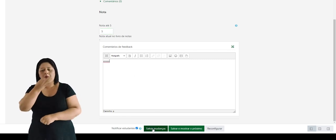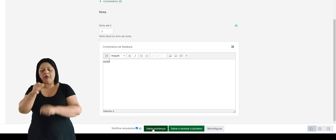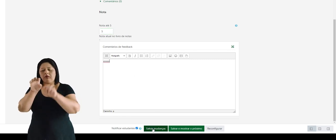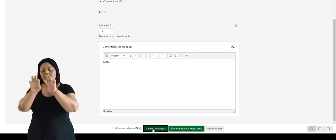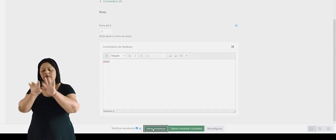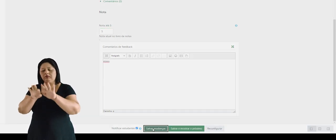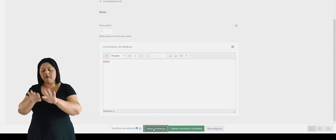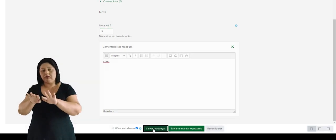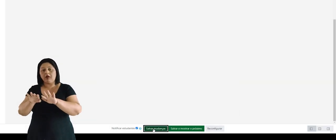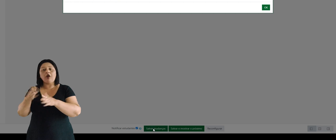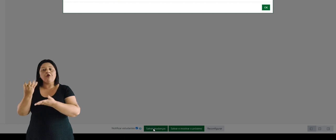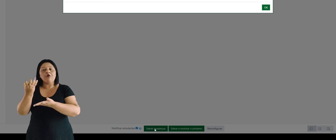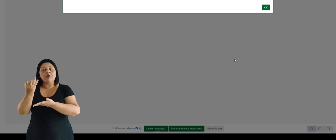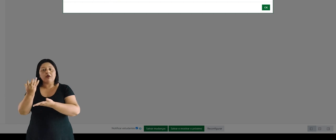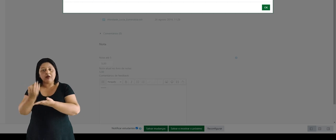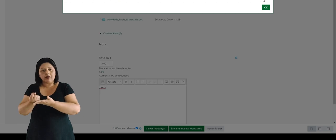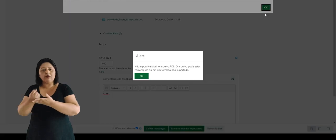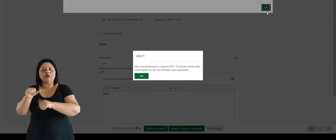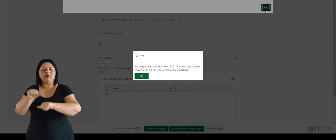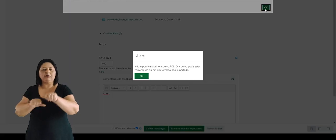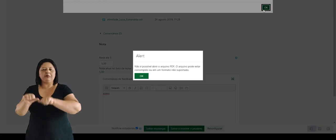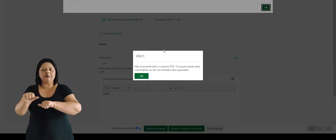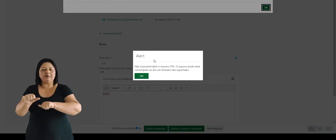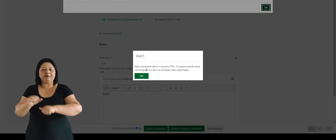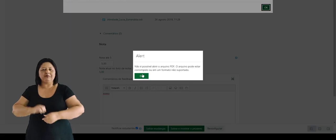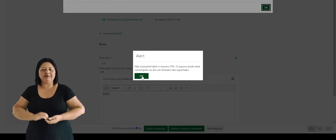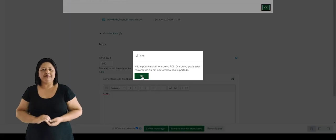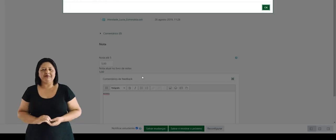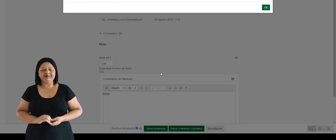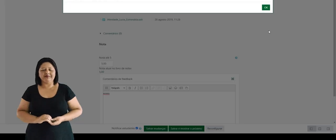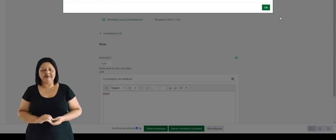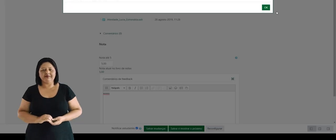e vou salvar essa mudança.